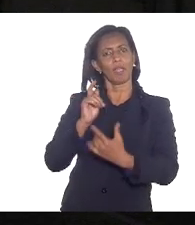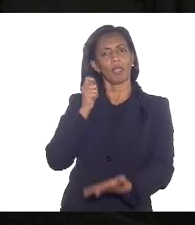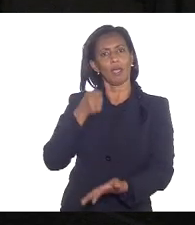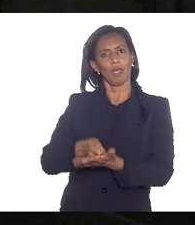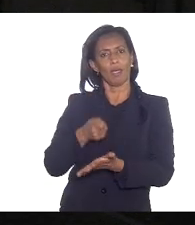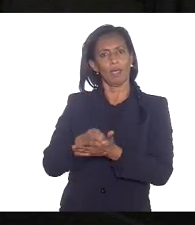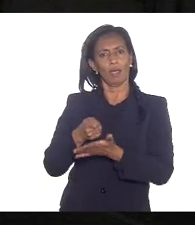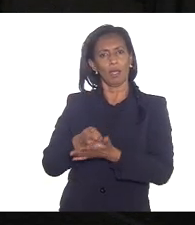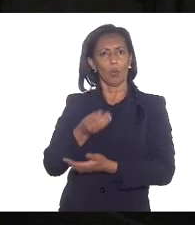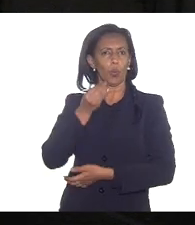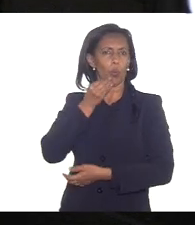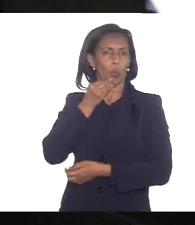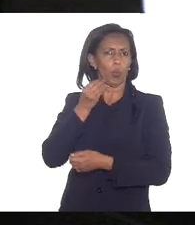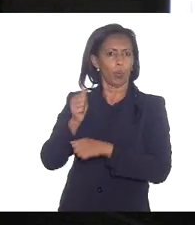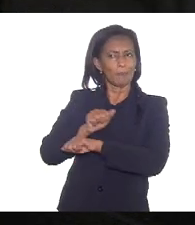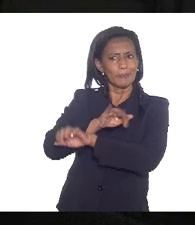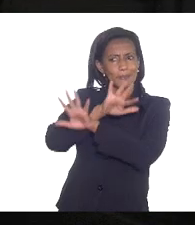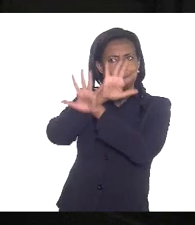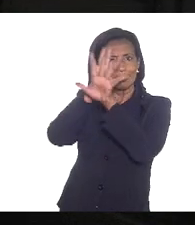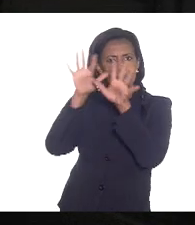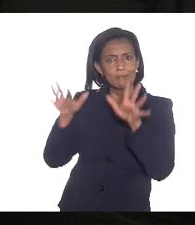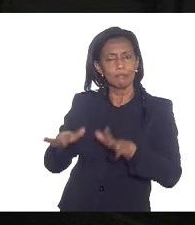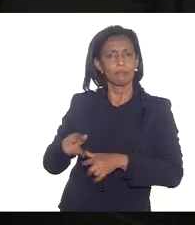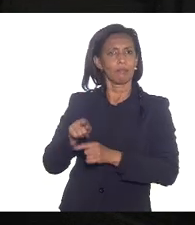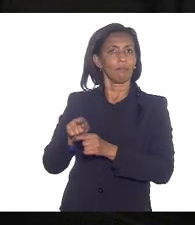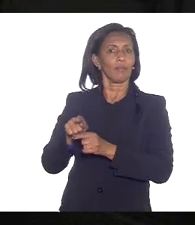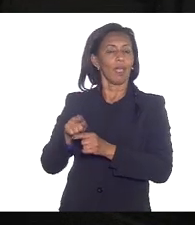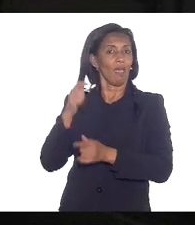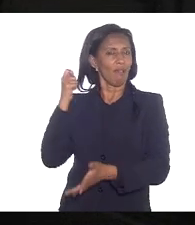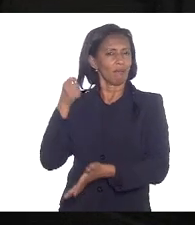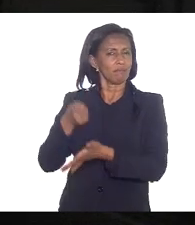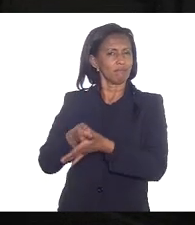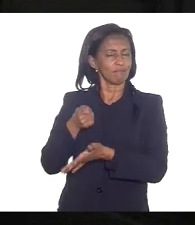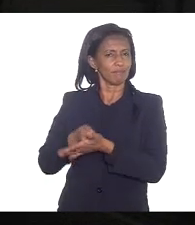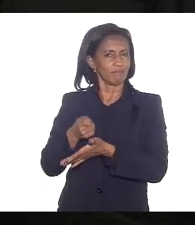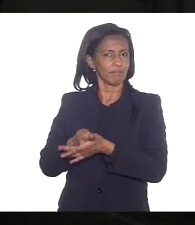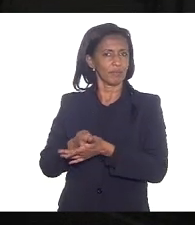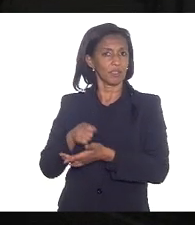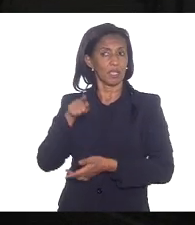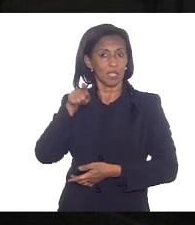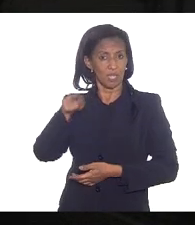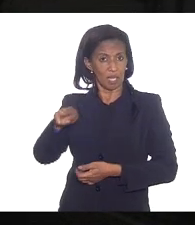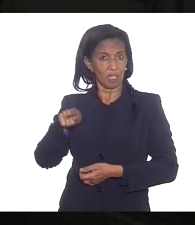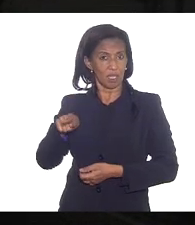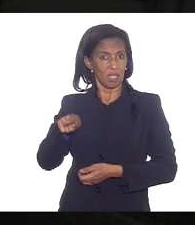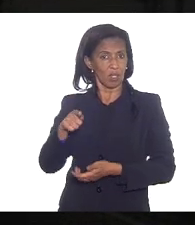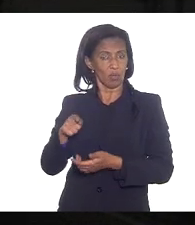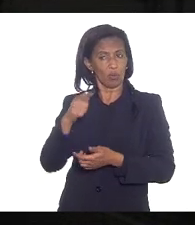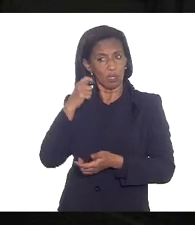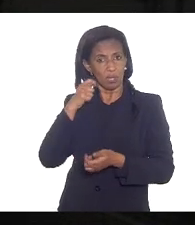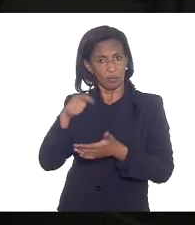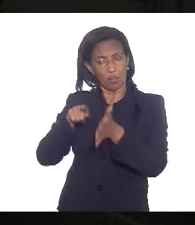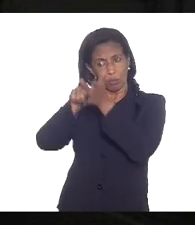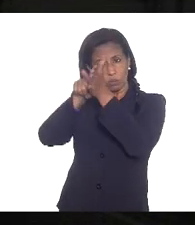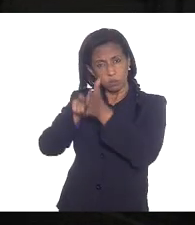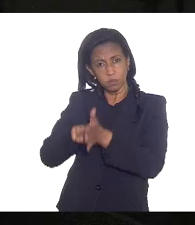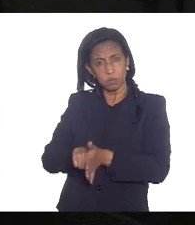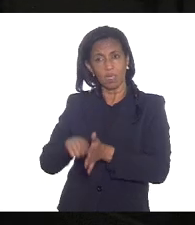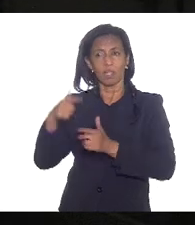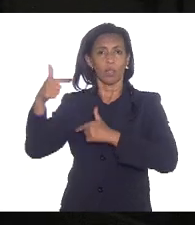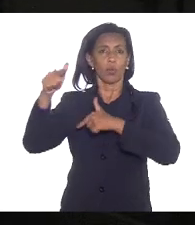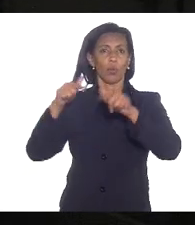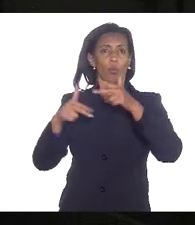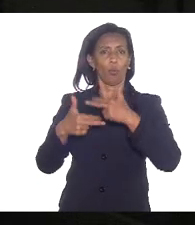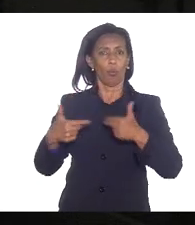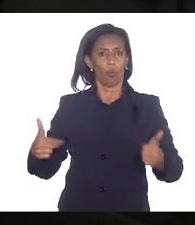garantir transparência garantir exatamente que aquilo que vem se foi apurado entre